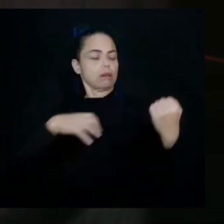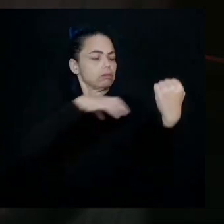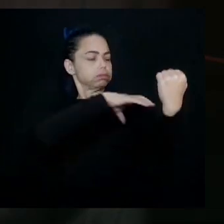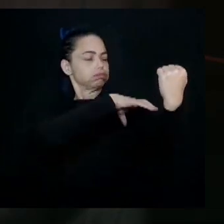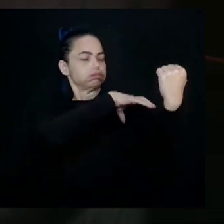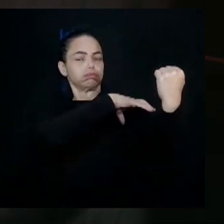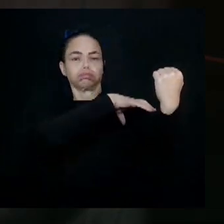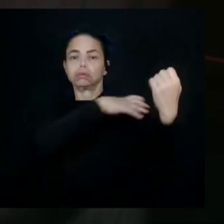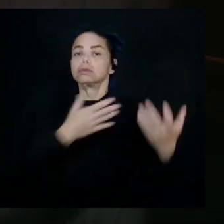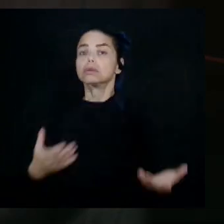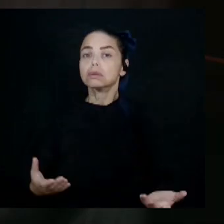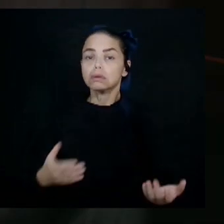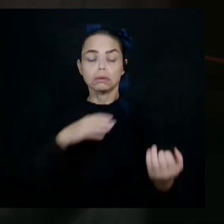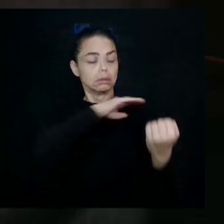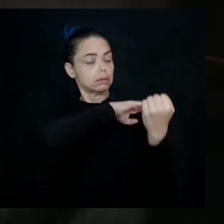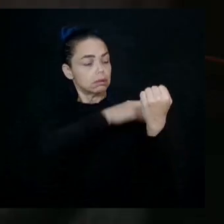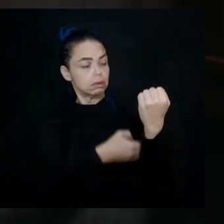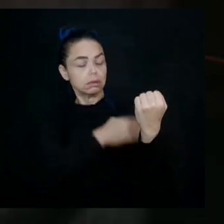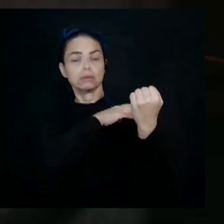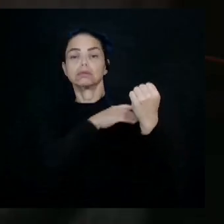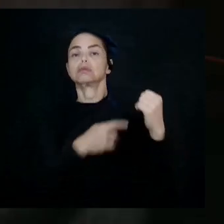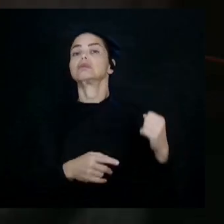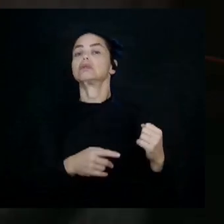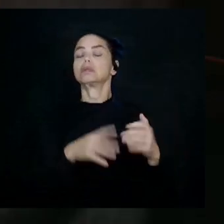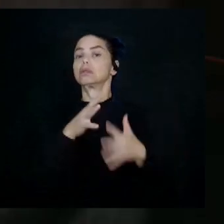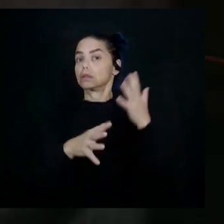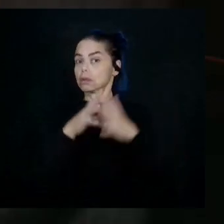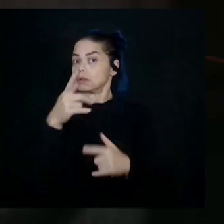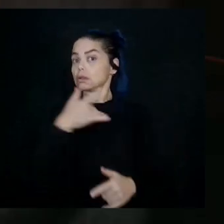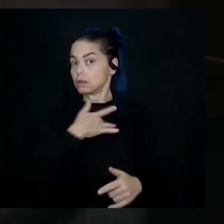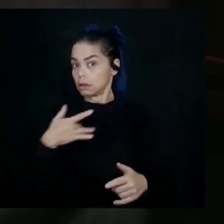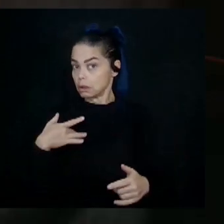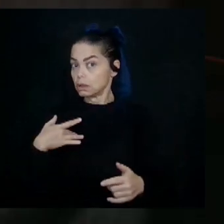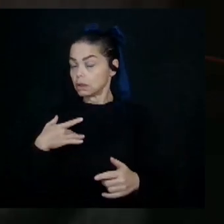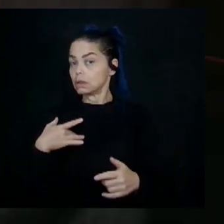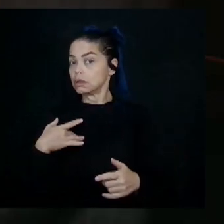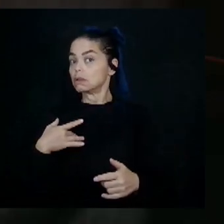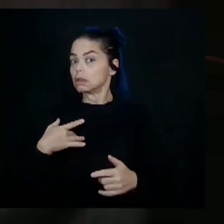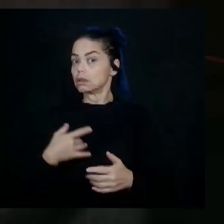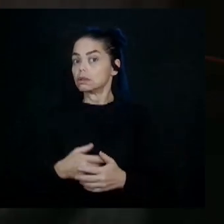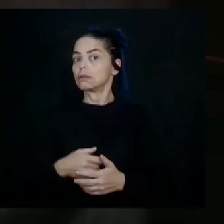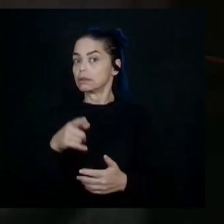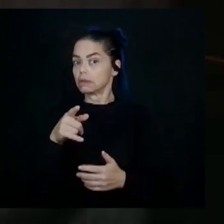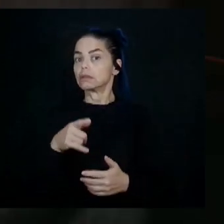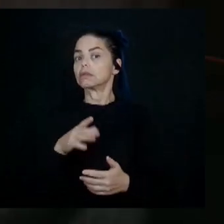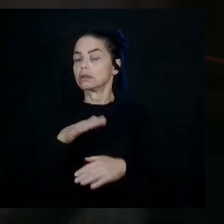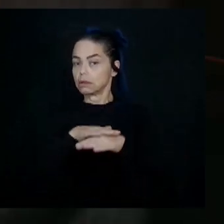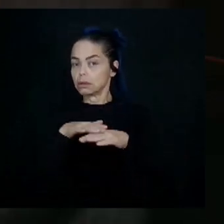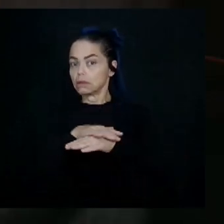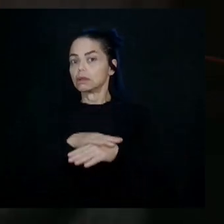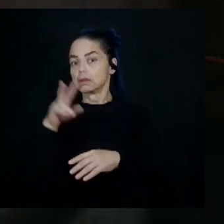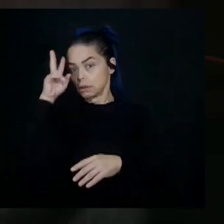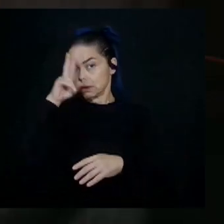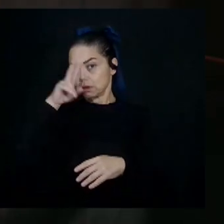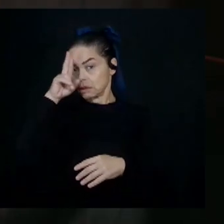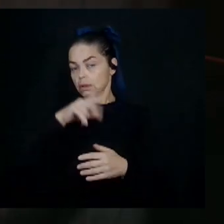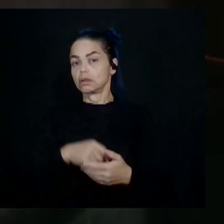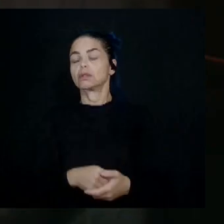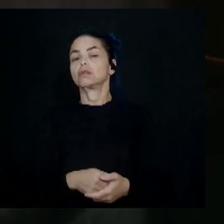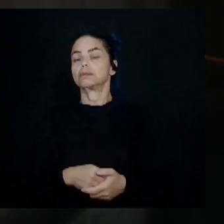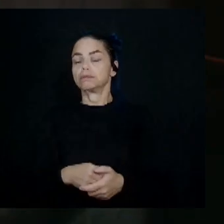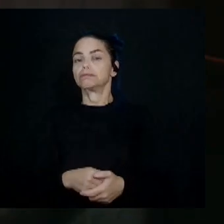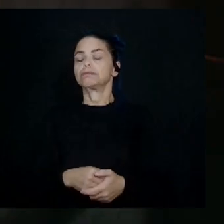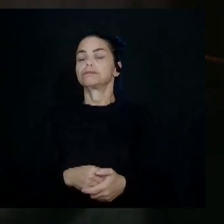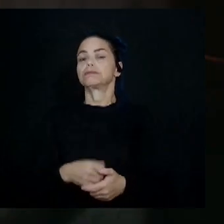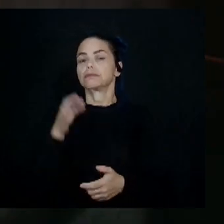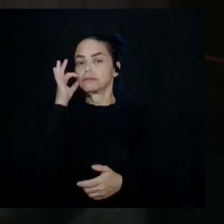como esse uso pode comprometer a sua saúde? Vamos conversar sobre isso na segunda-feira, ao vivo, às 8 da manhã,